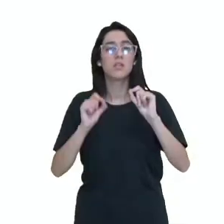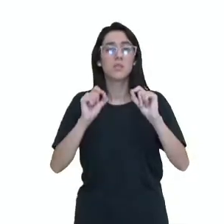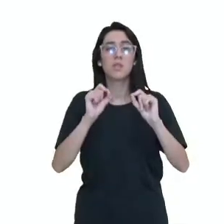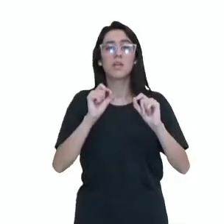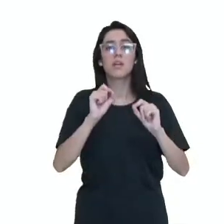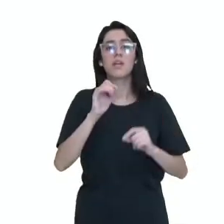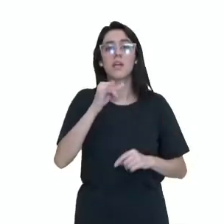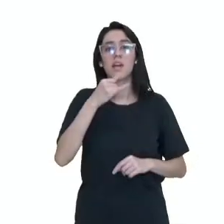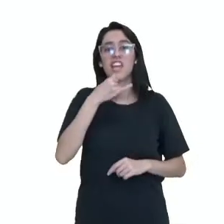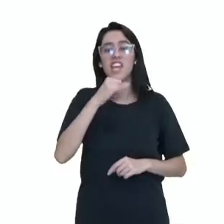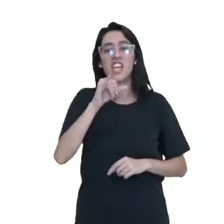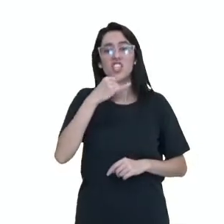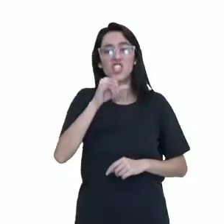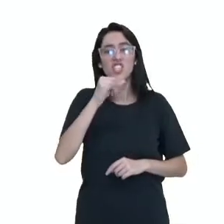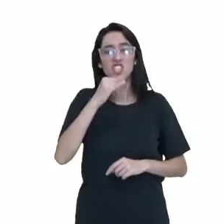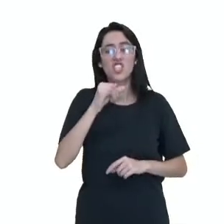energia,